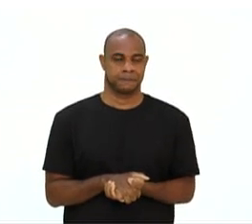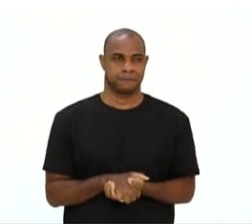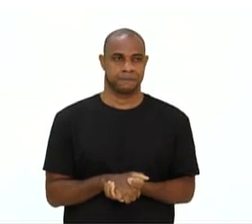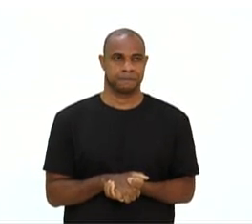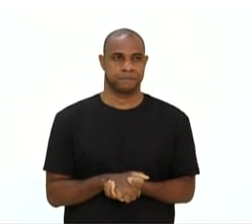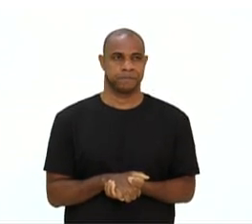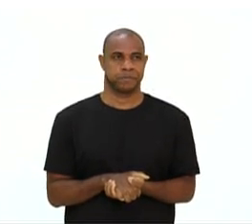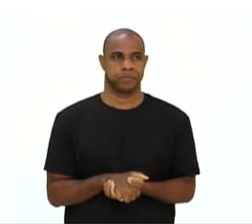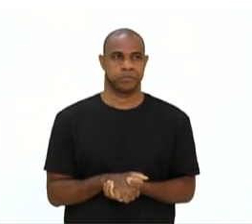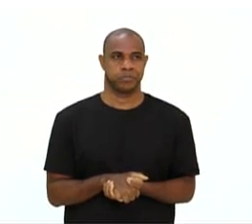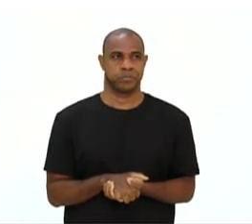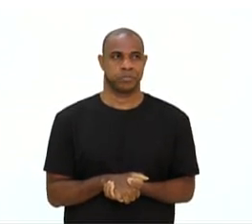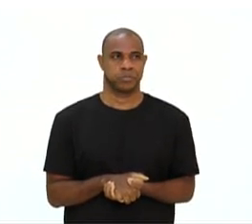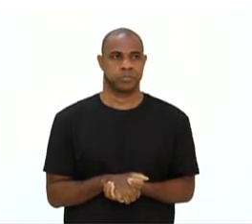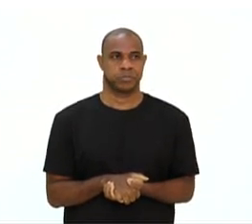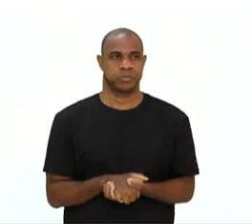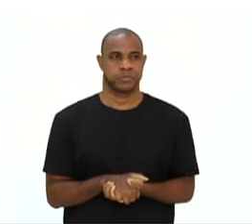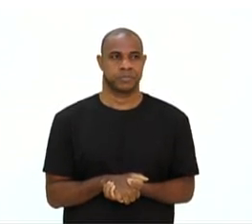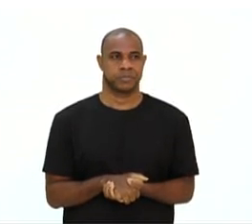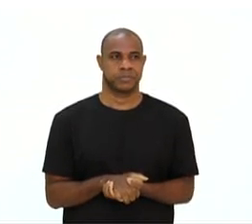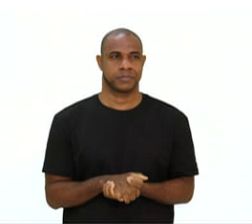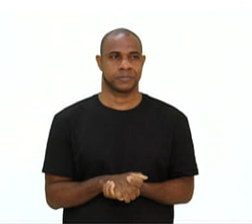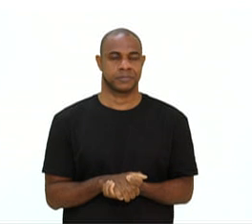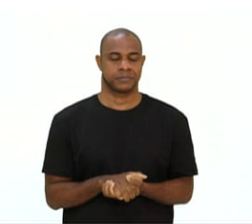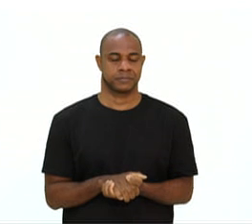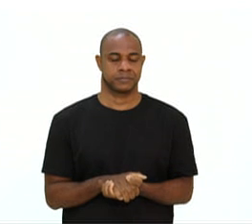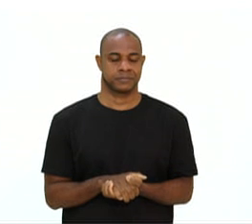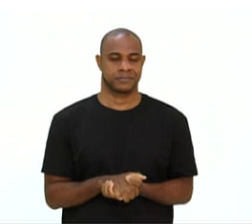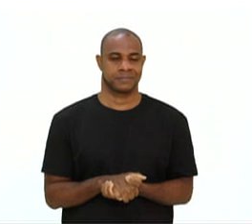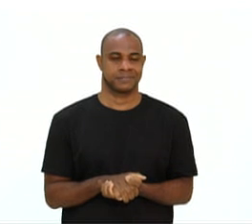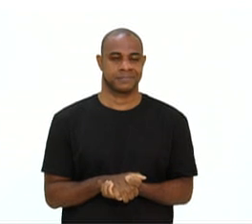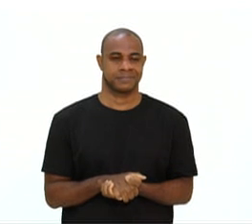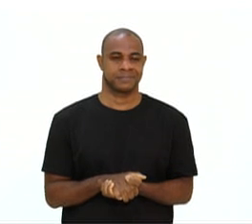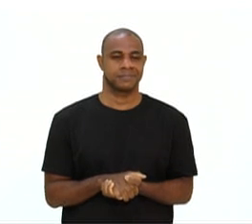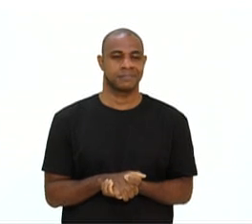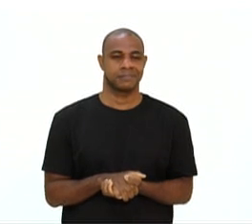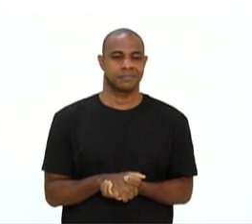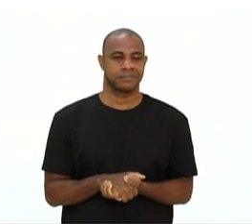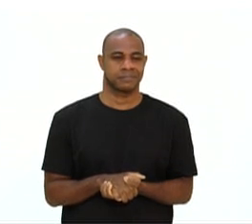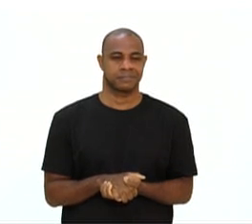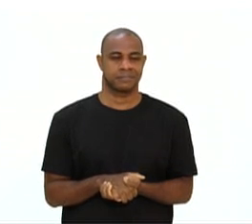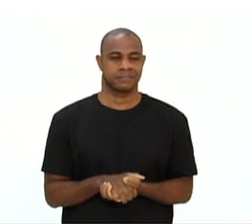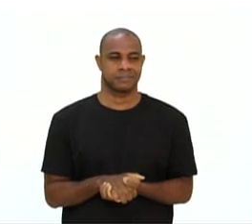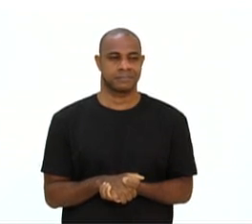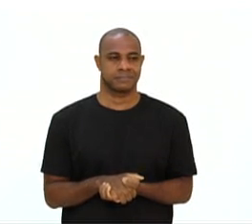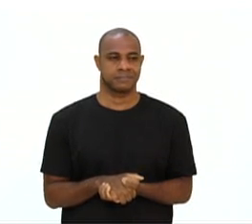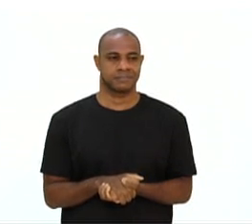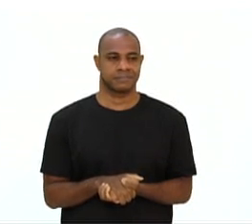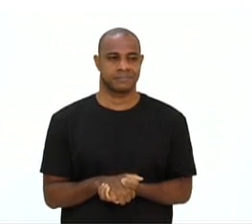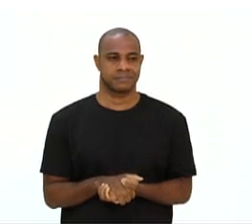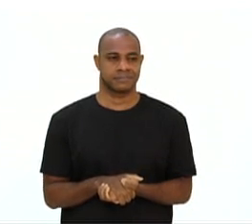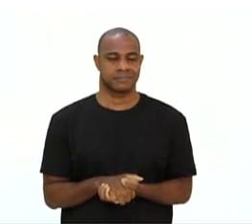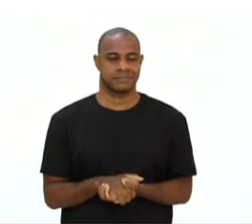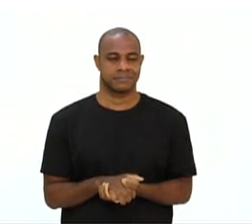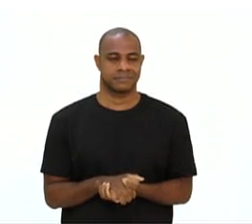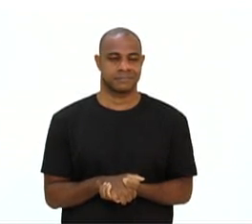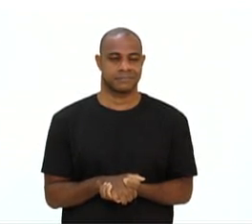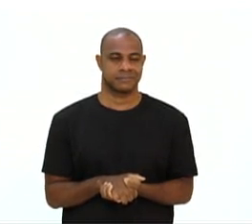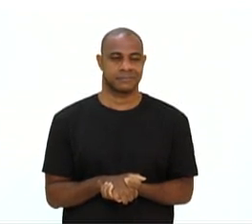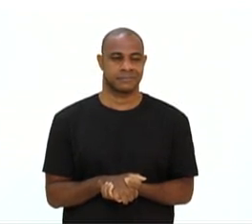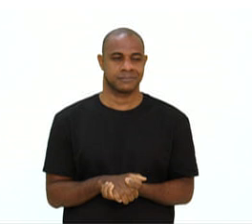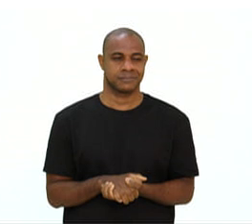true. I guess you learn from me. Although you're older and white and somewhat more